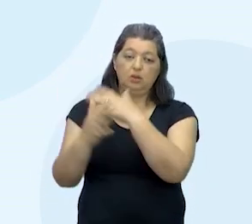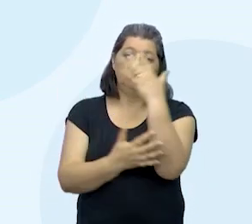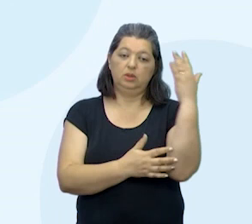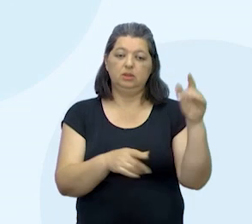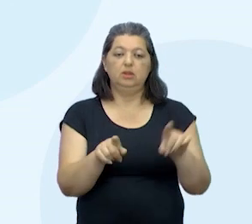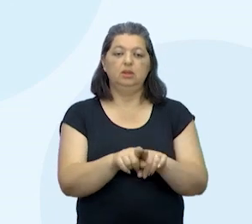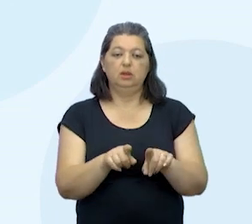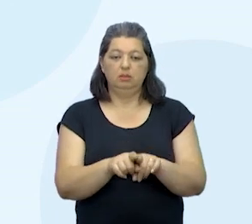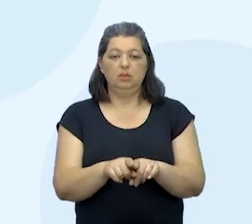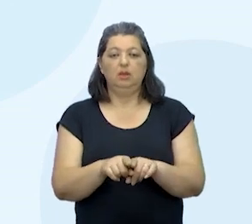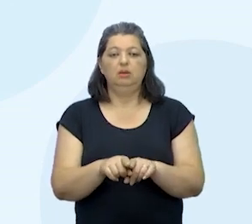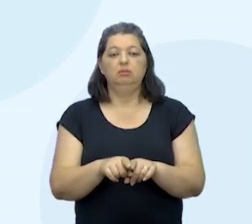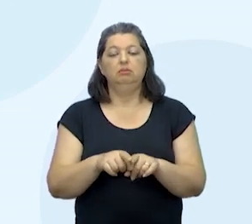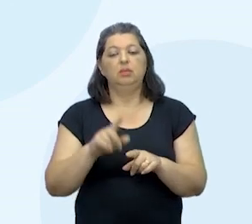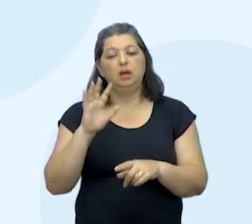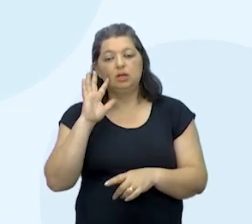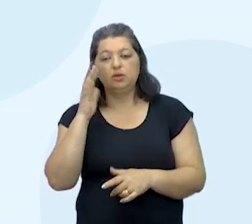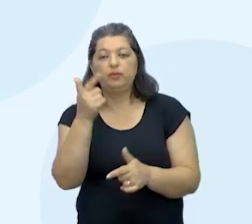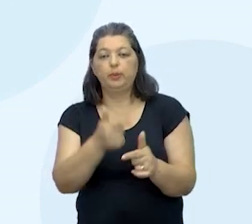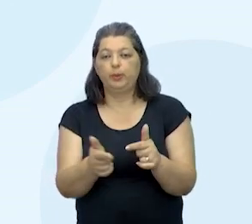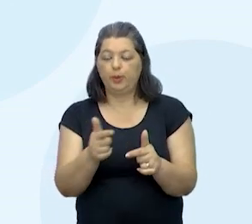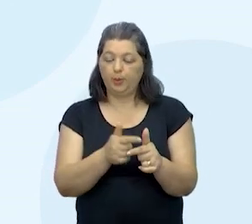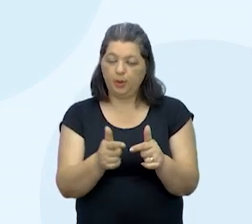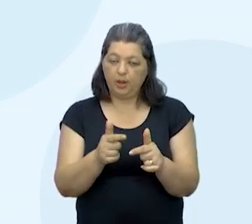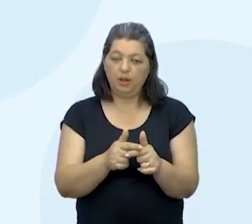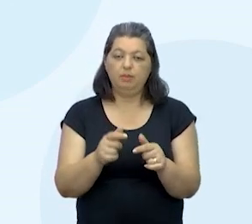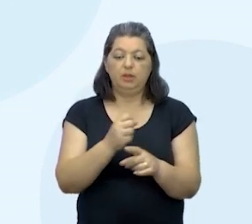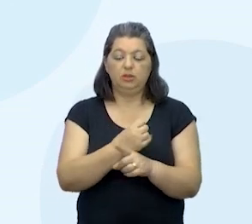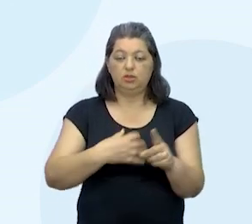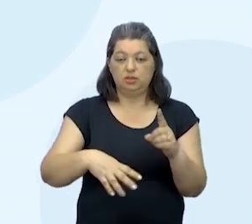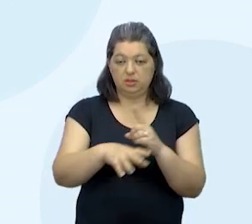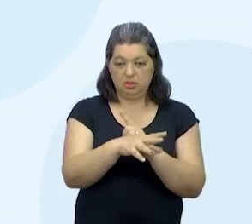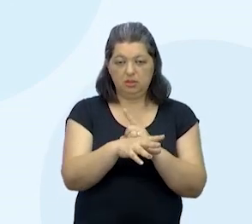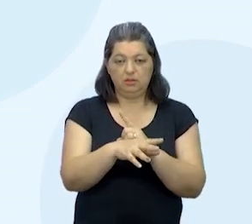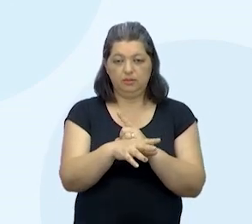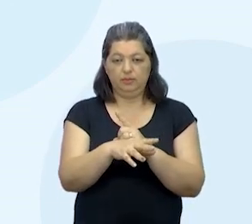de intervenção sobre problemas sociais e